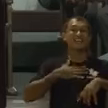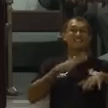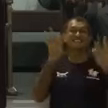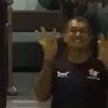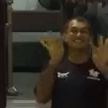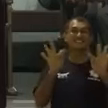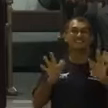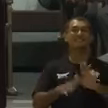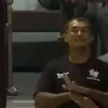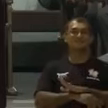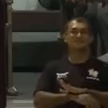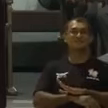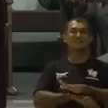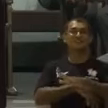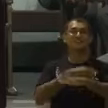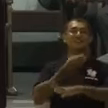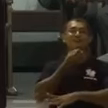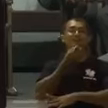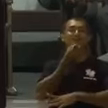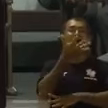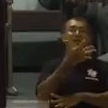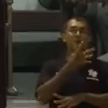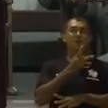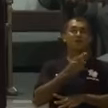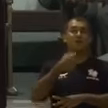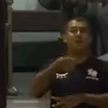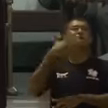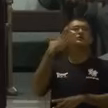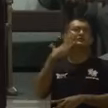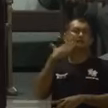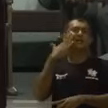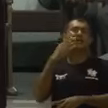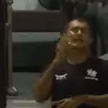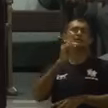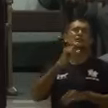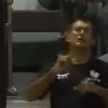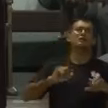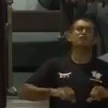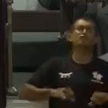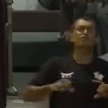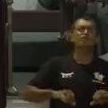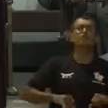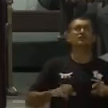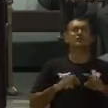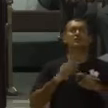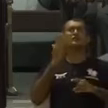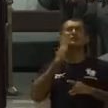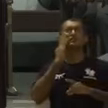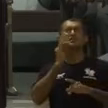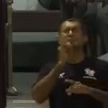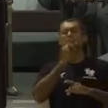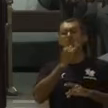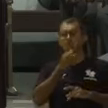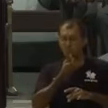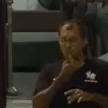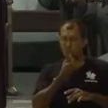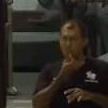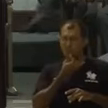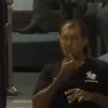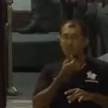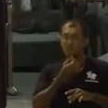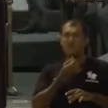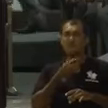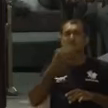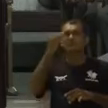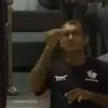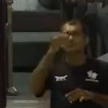do dualismo da vida, e ele diz assim: eu sei estar abatido. Esta expressão, esse verbo